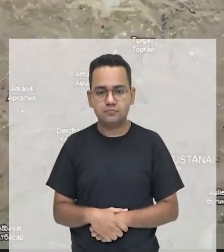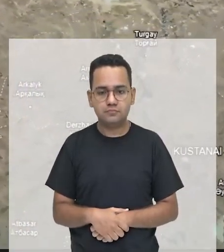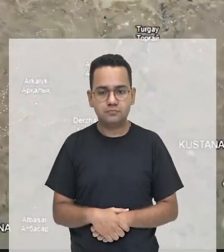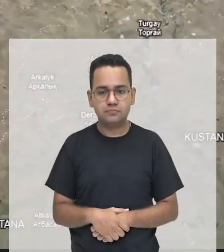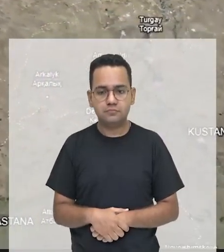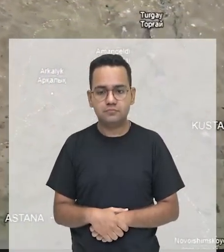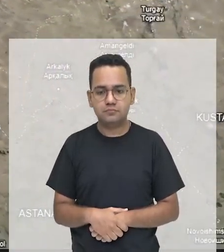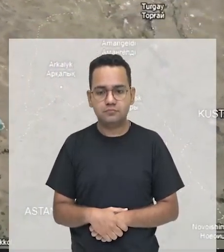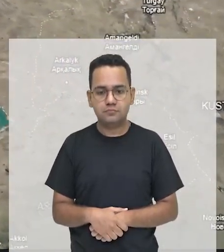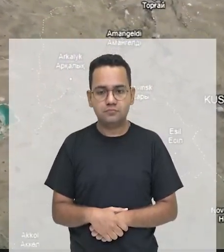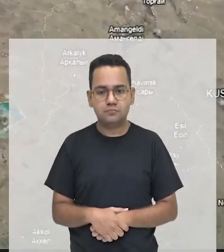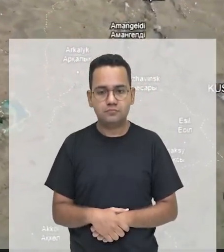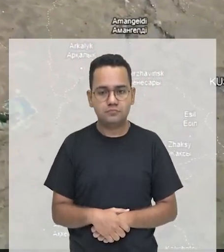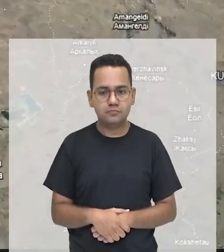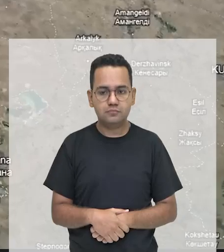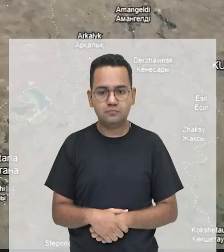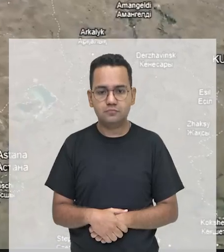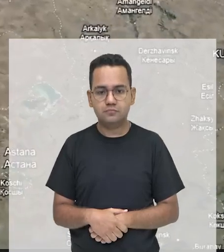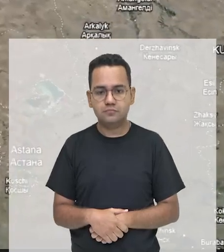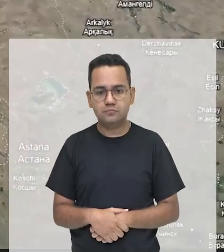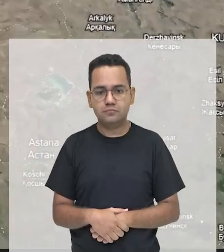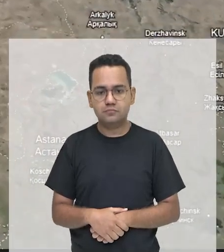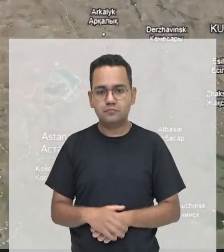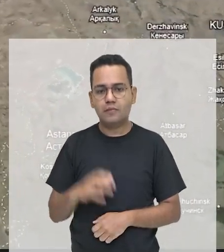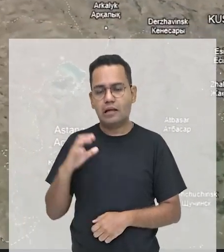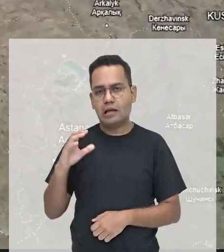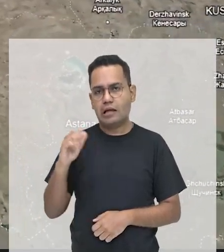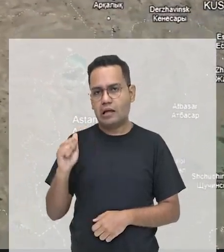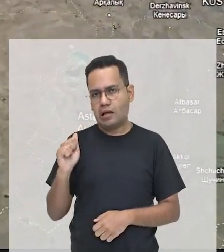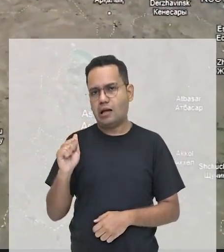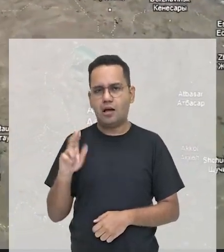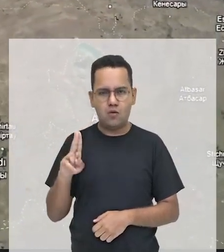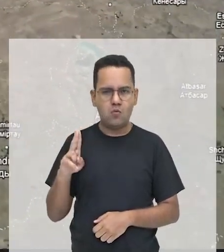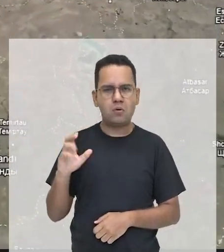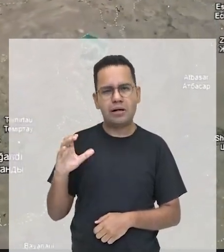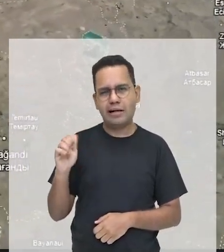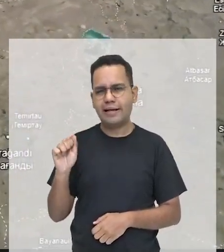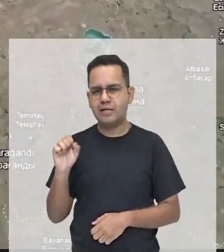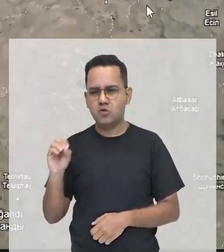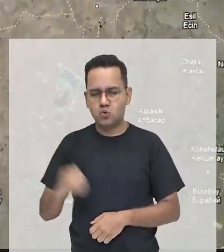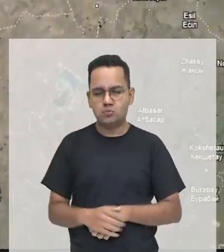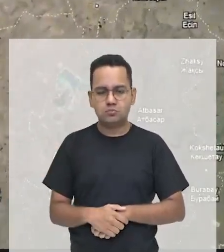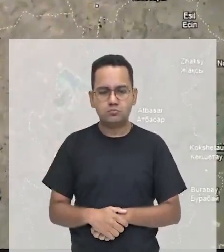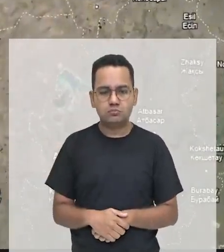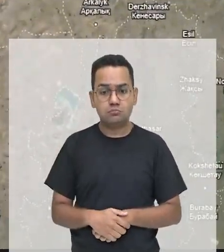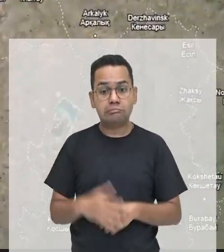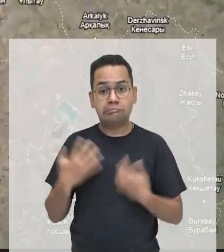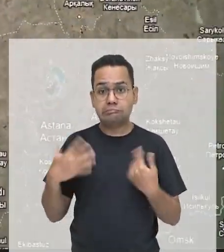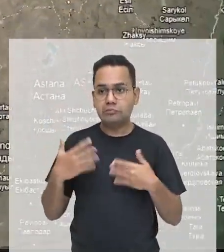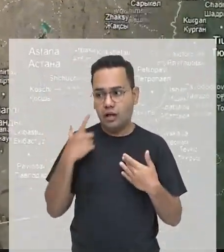é o caso do Cáucaso. Muito bacana esse efeito que foi aí